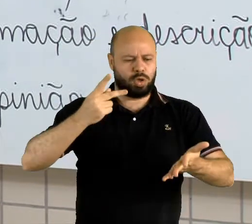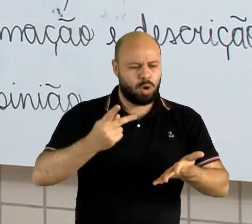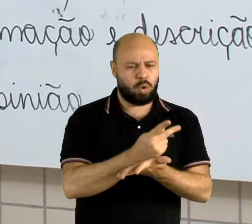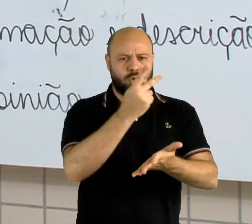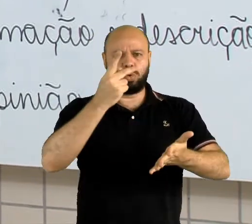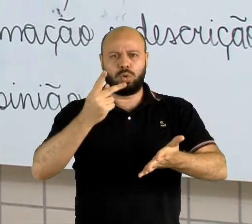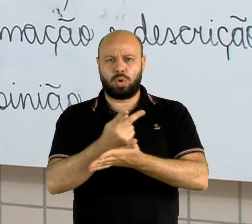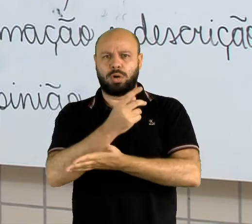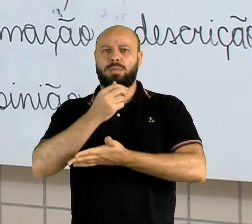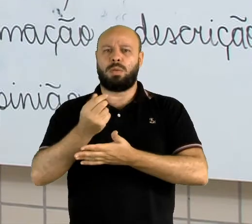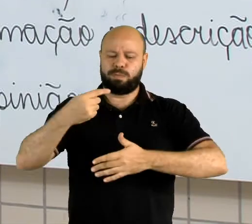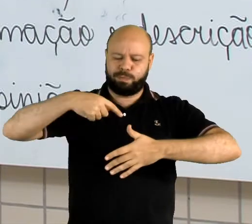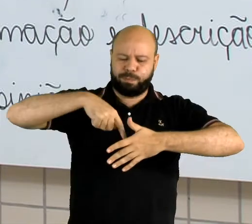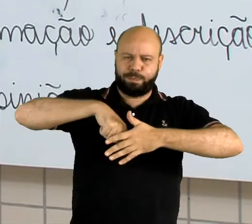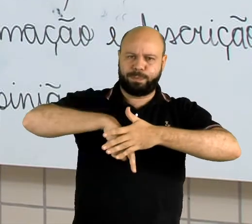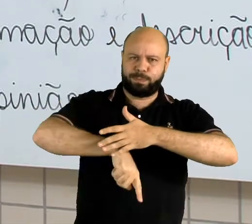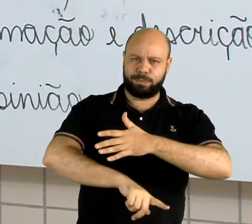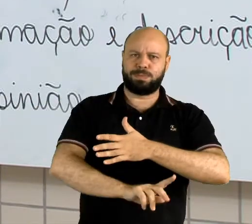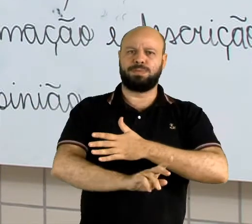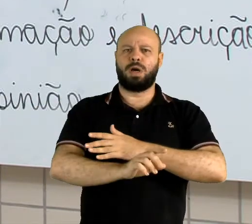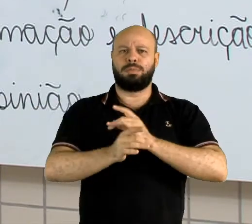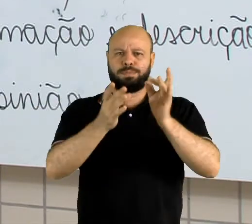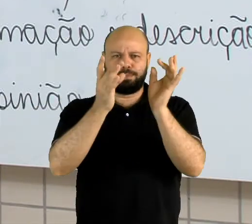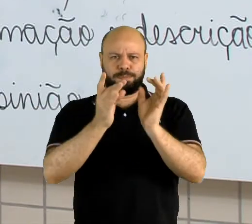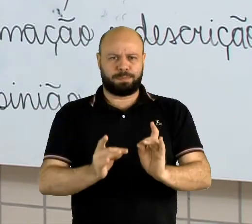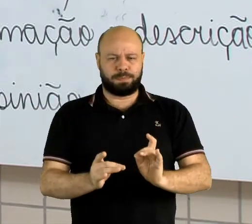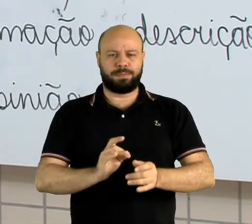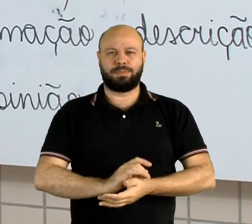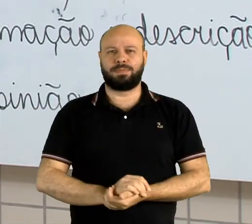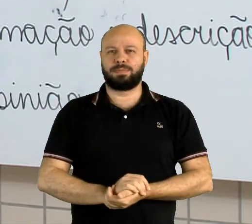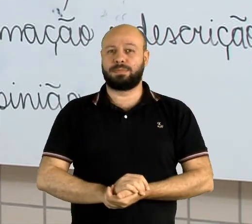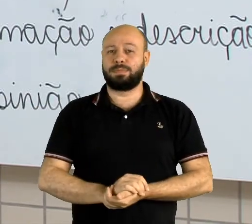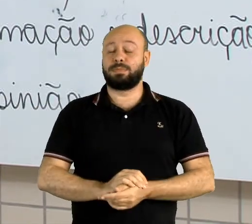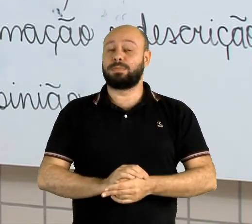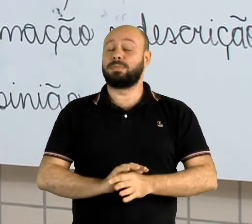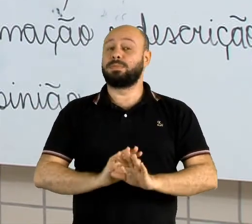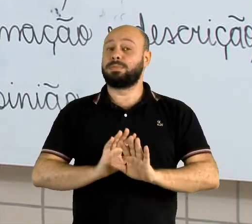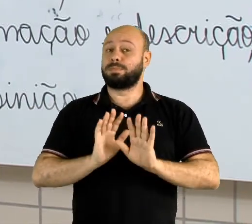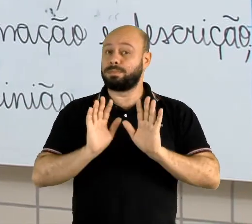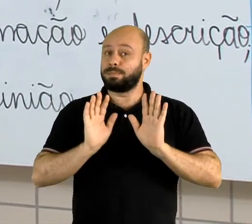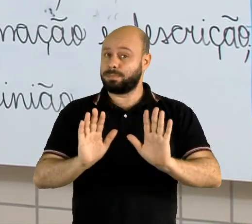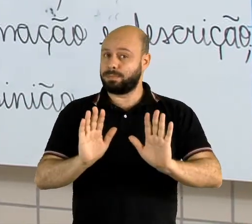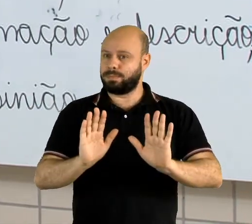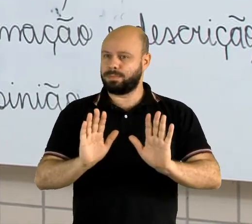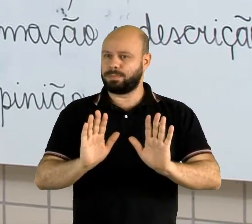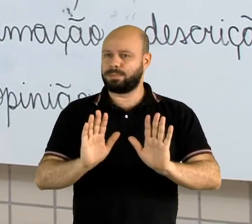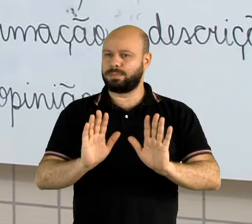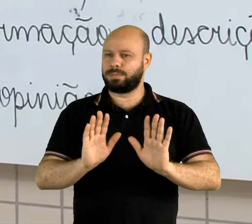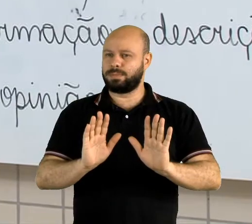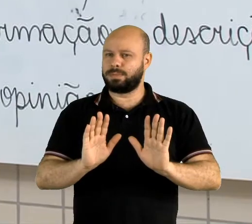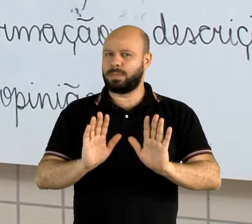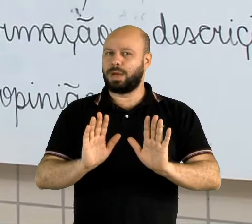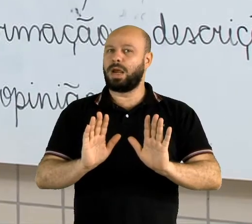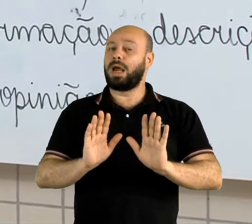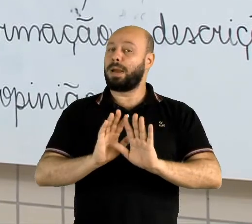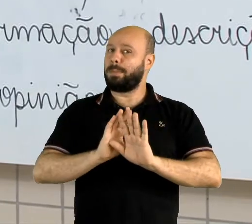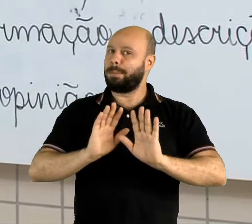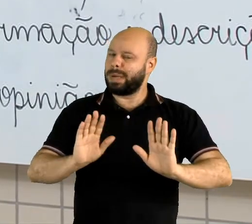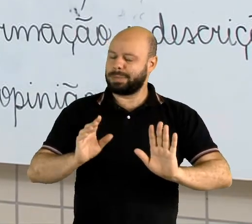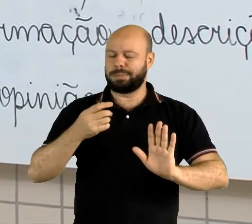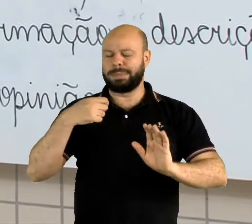forma mais profunda, de forma detalhada. Porém, pelo fato da